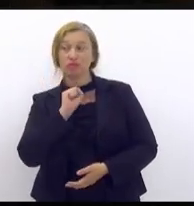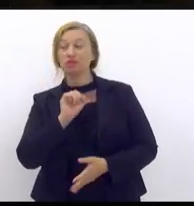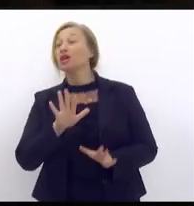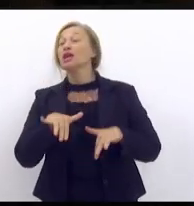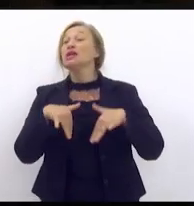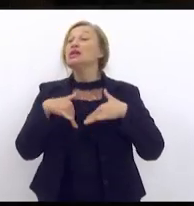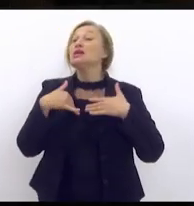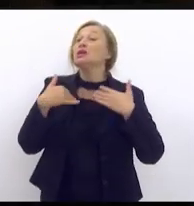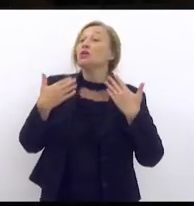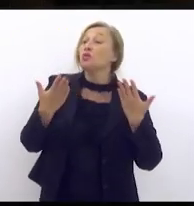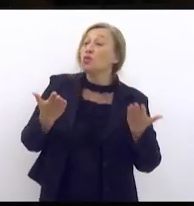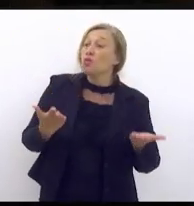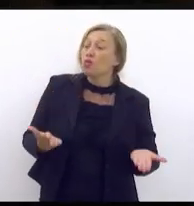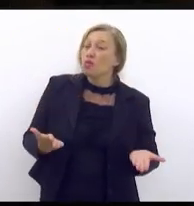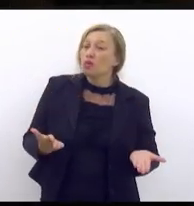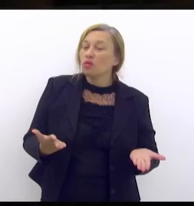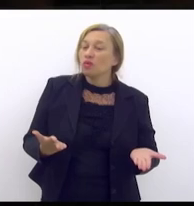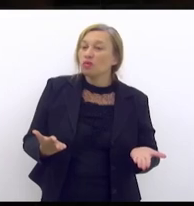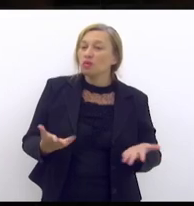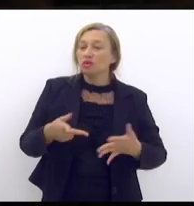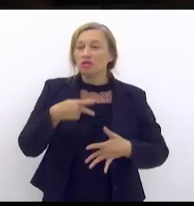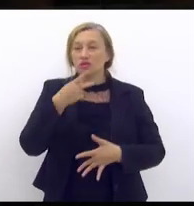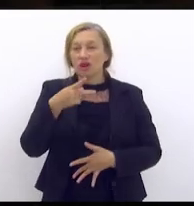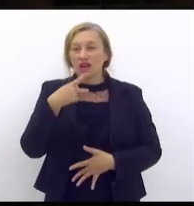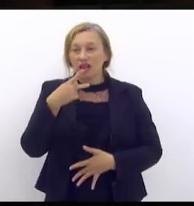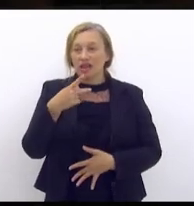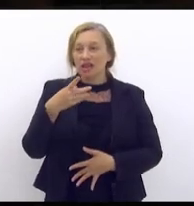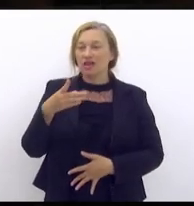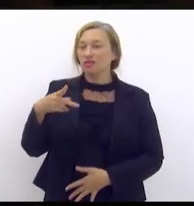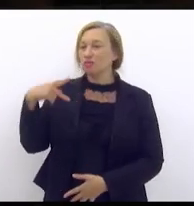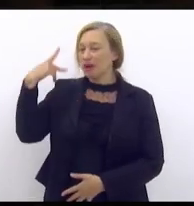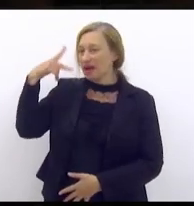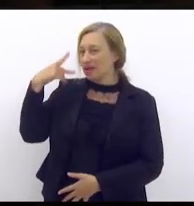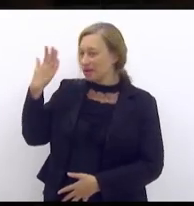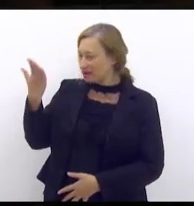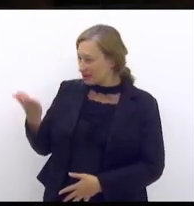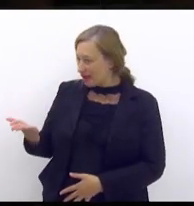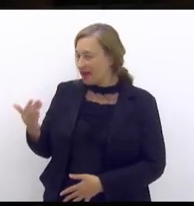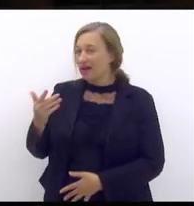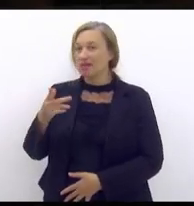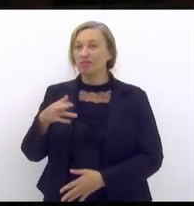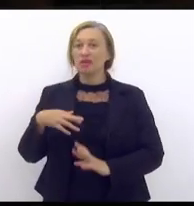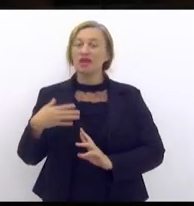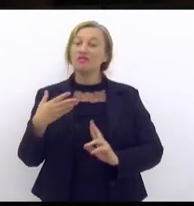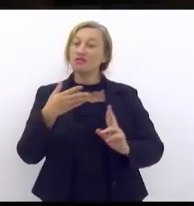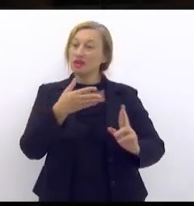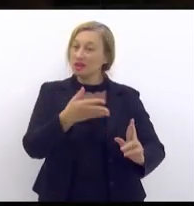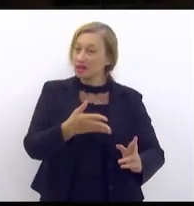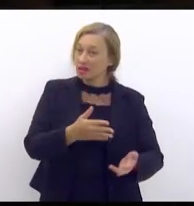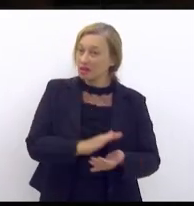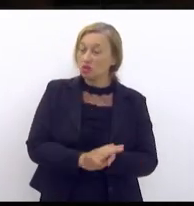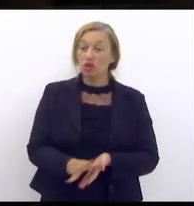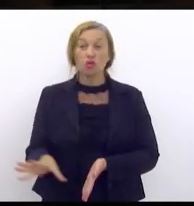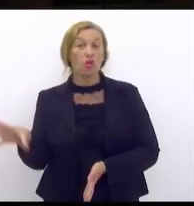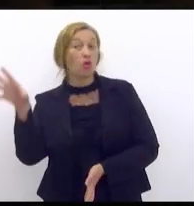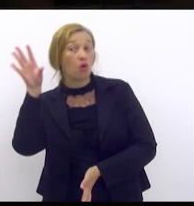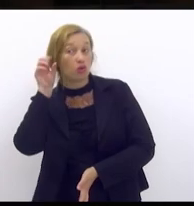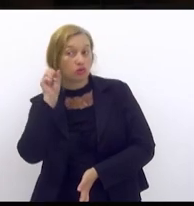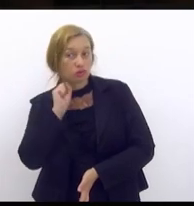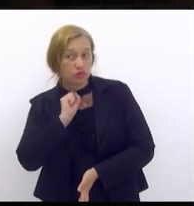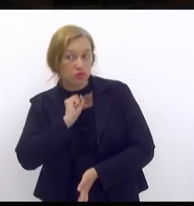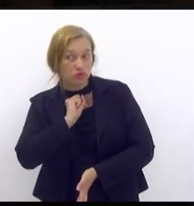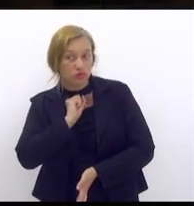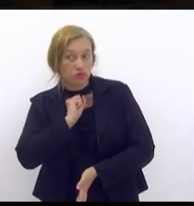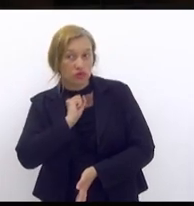aqui me referi ao nobre parlamentar, me referi ao que eu ouço.